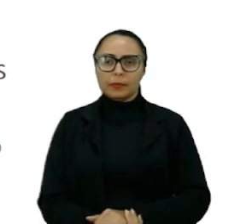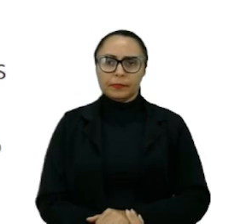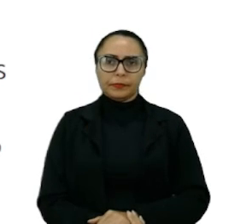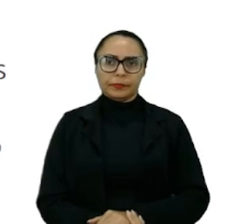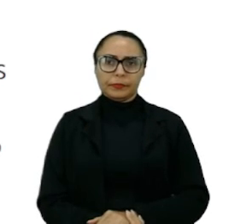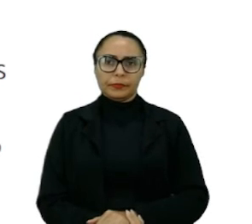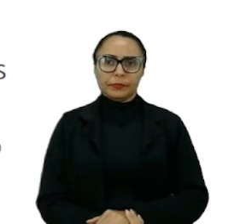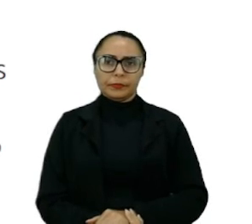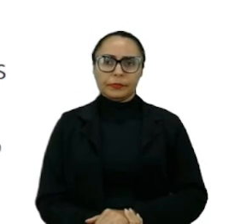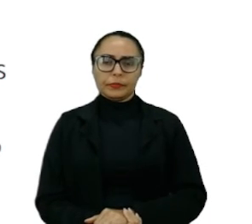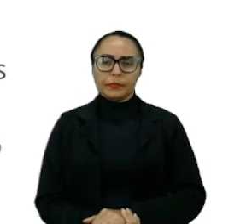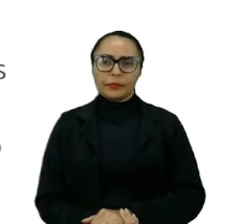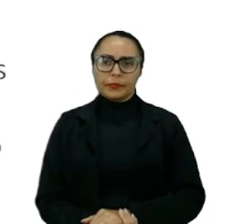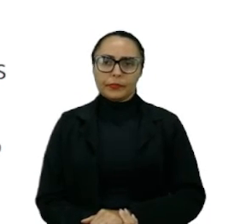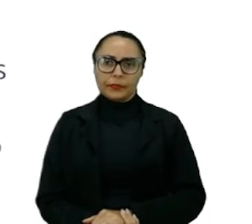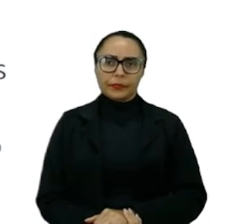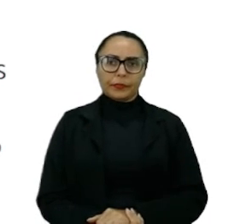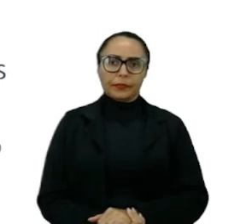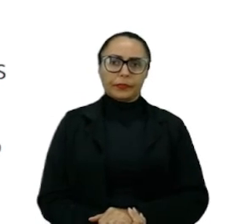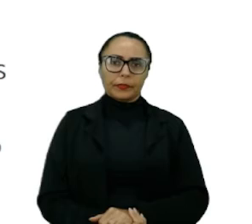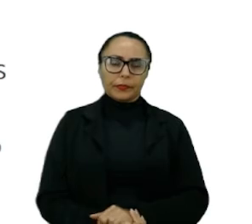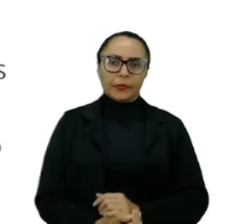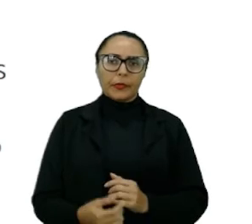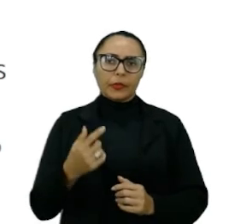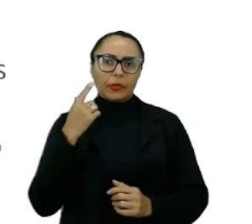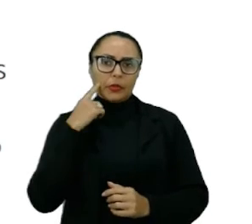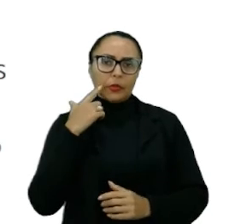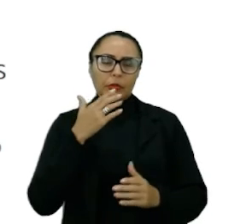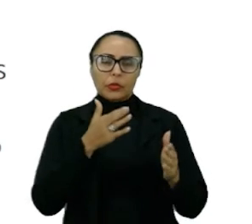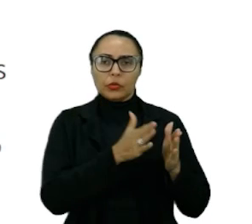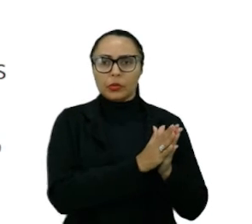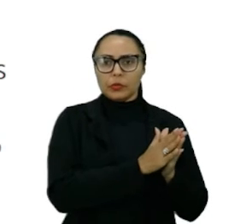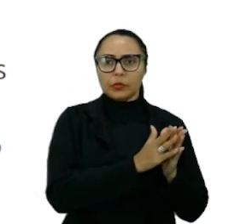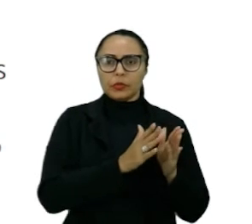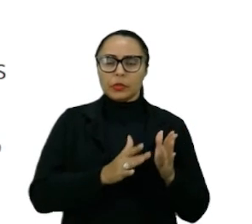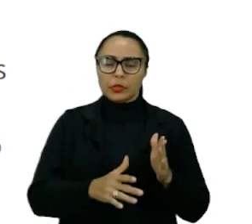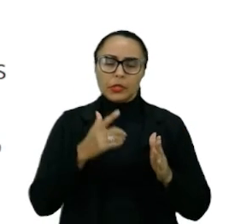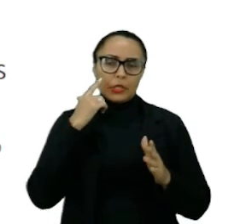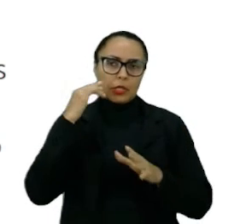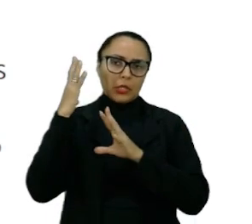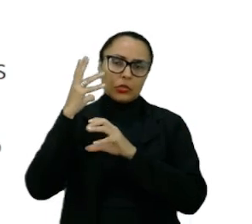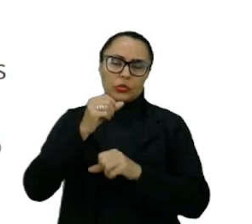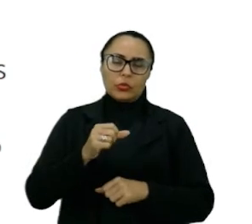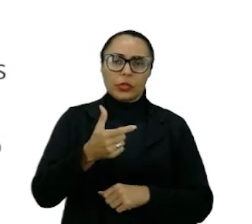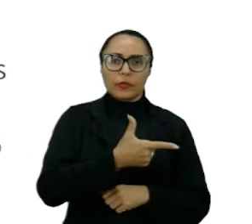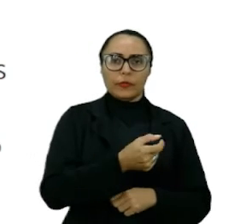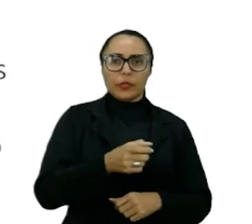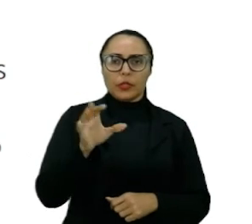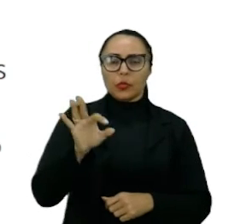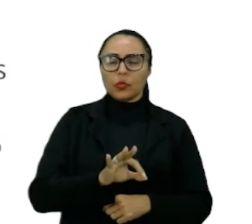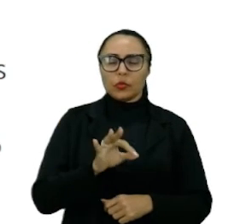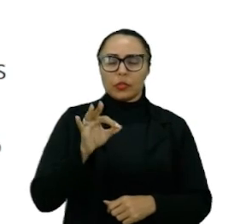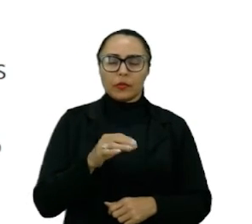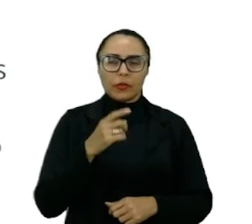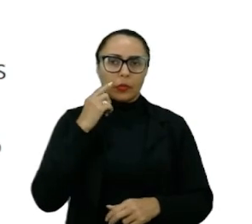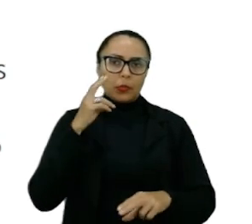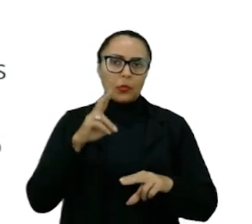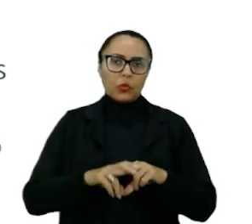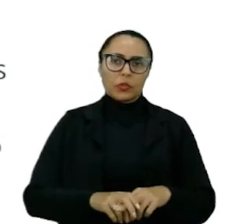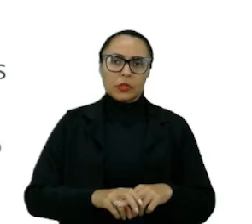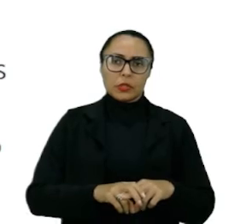80% dos atrasos na linha de produção resultam em 20% das possíveis causas dos atrasos.